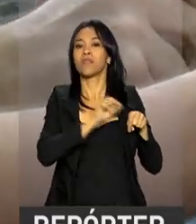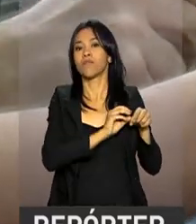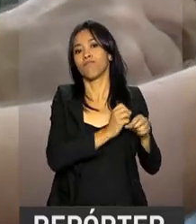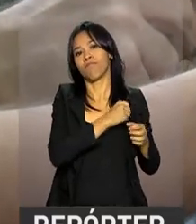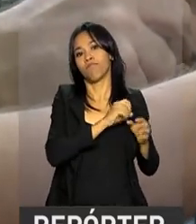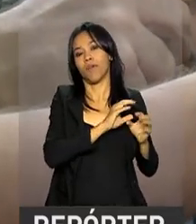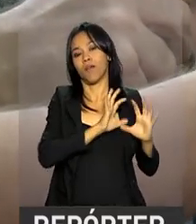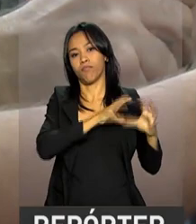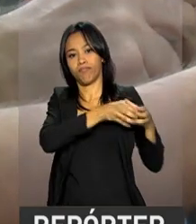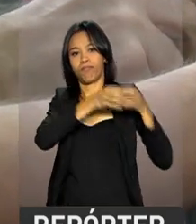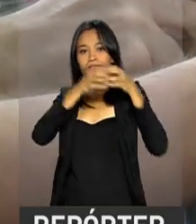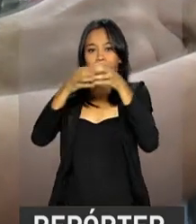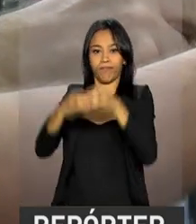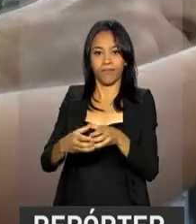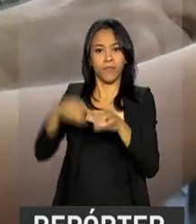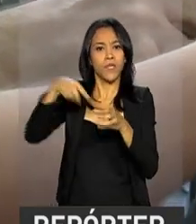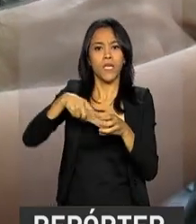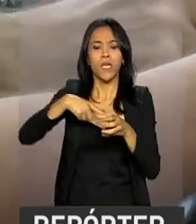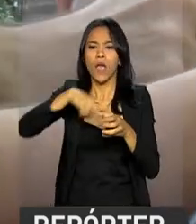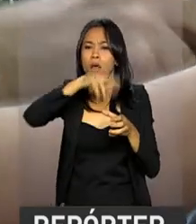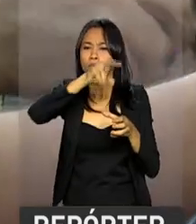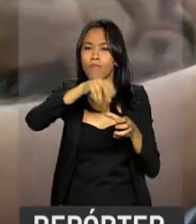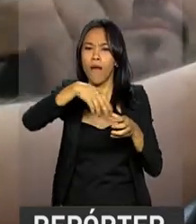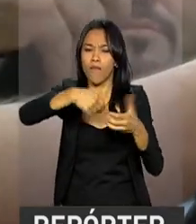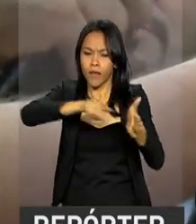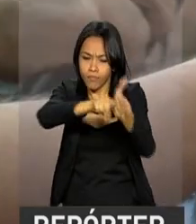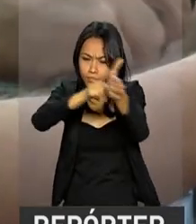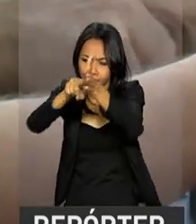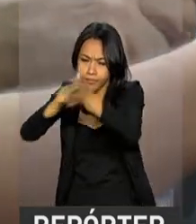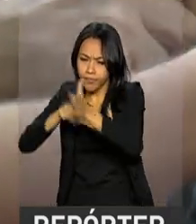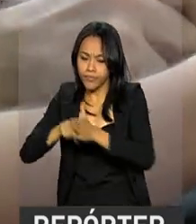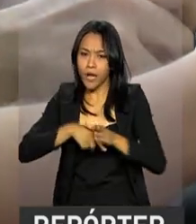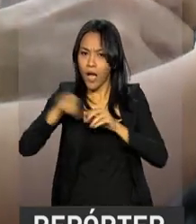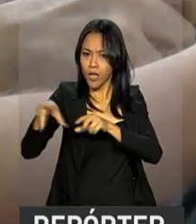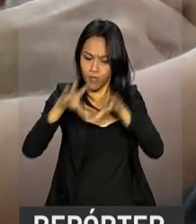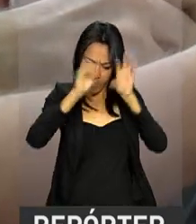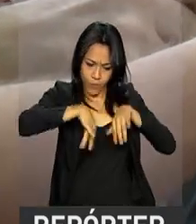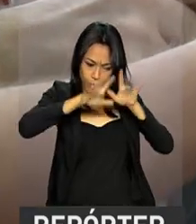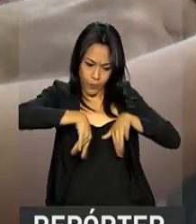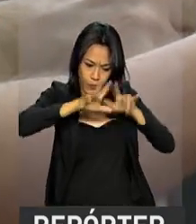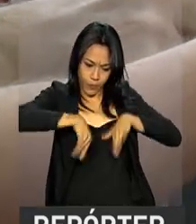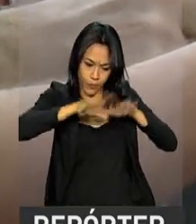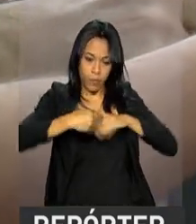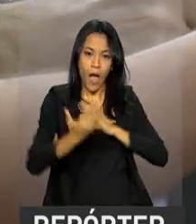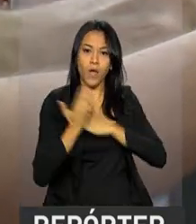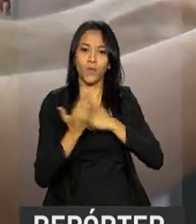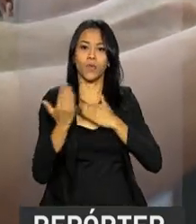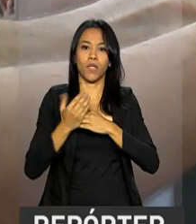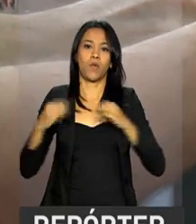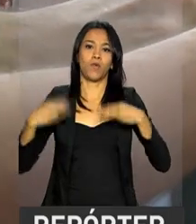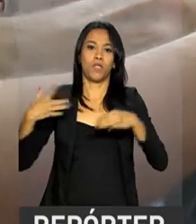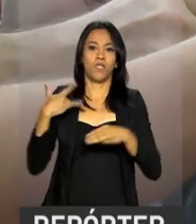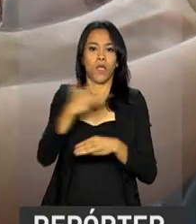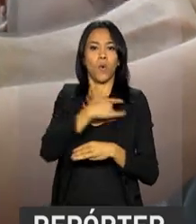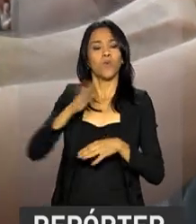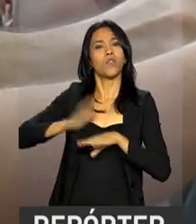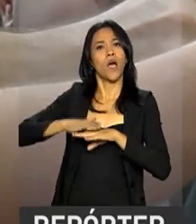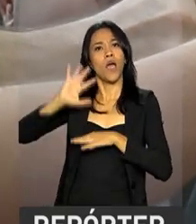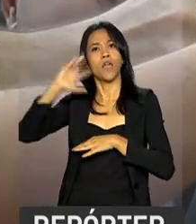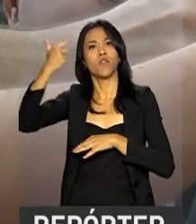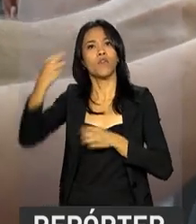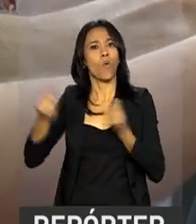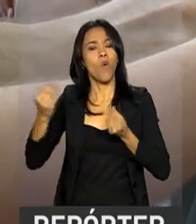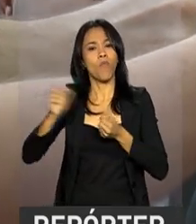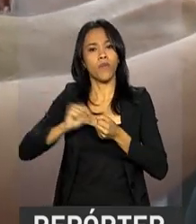libanês que está nos produzindo relatórios que nos permitem tomar decisões gerenciais adequadas no sentido de